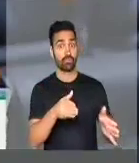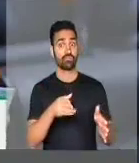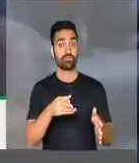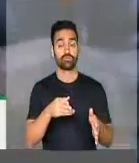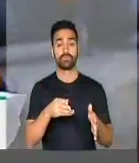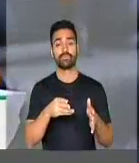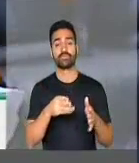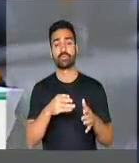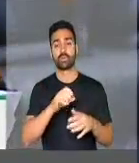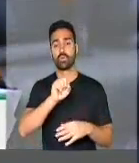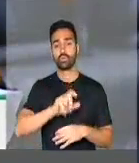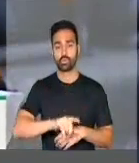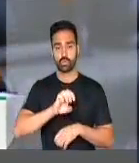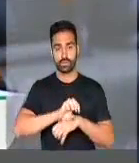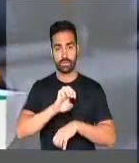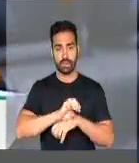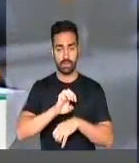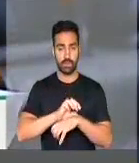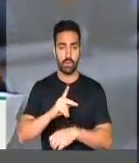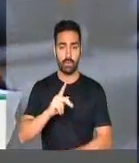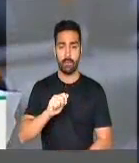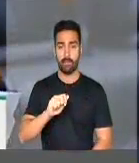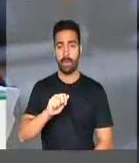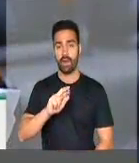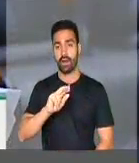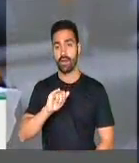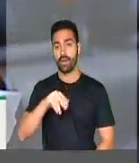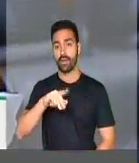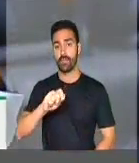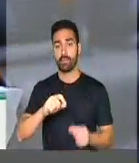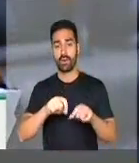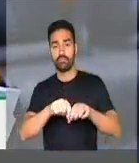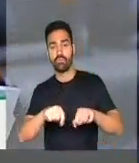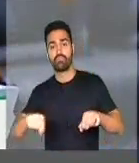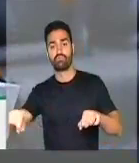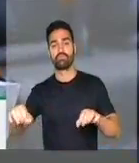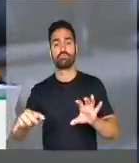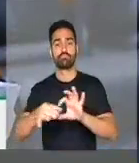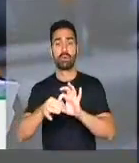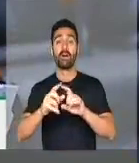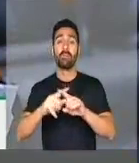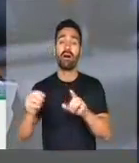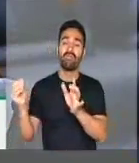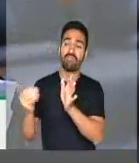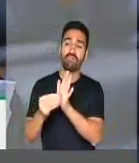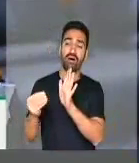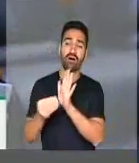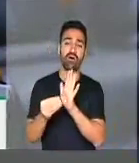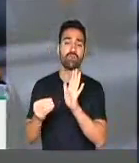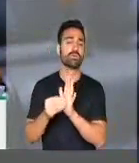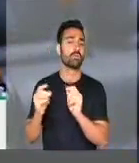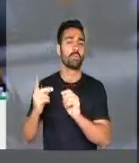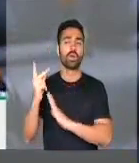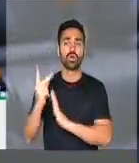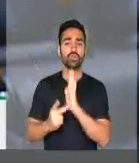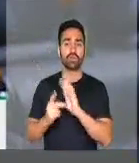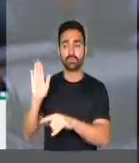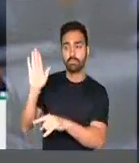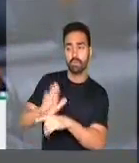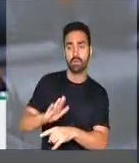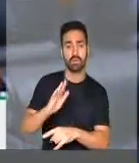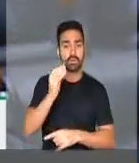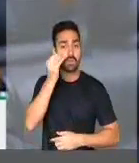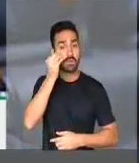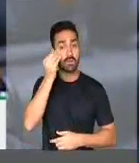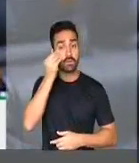permanente, maior afluente do rio Parnaíba, mas por falta de uma política de estado no sentido